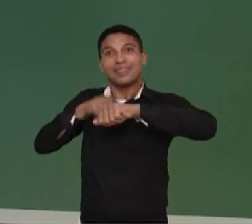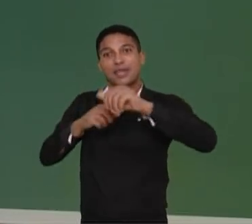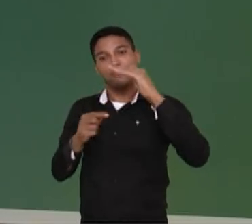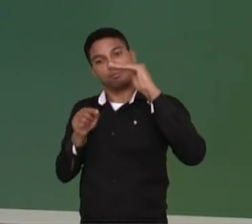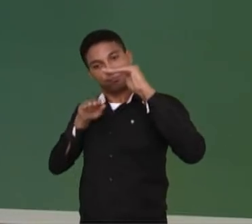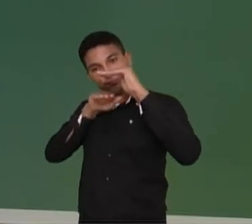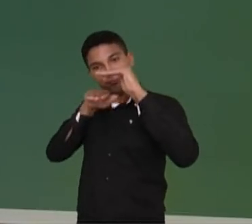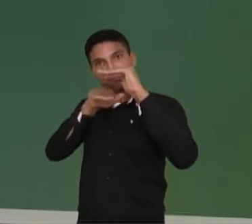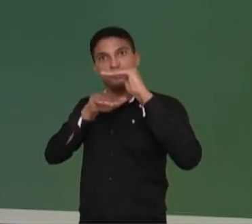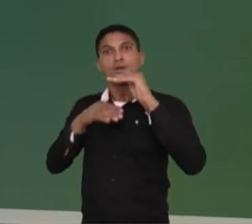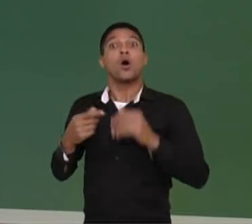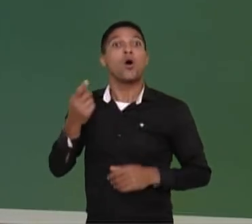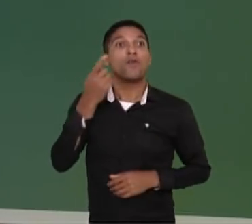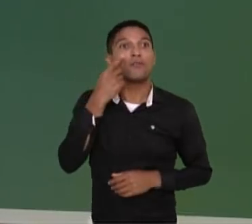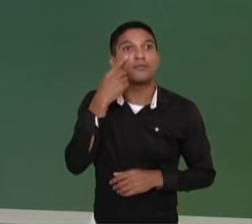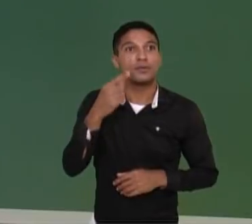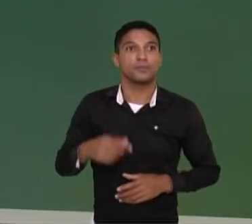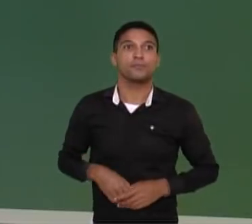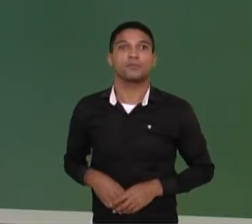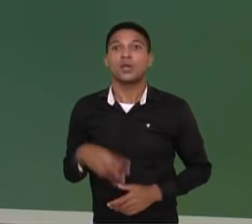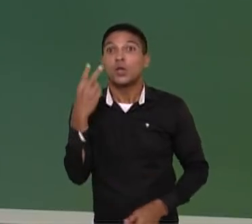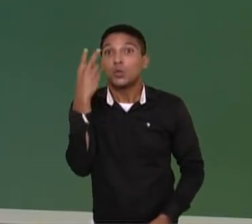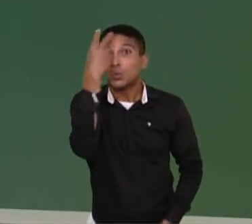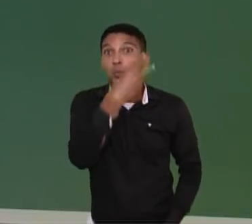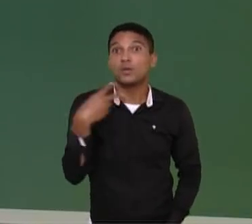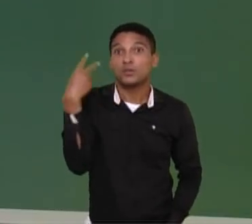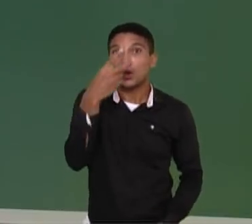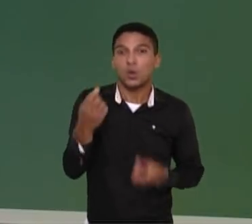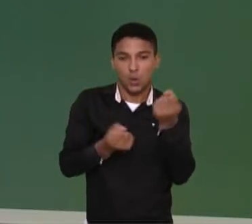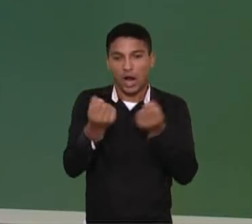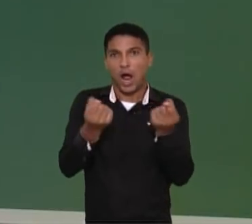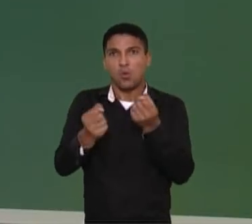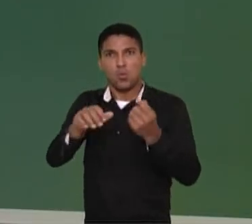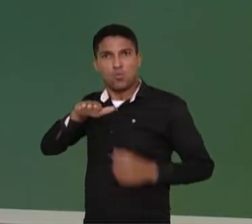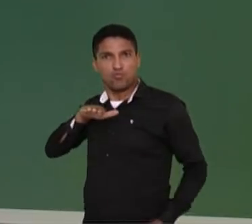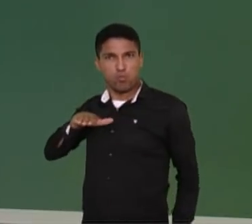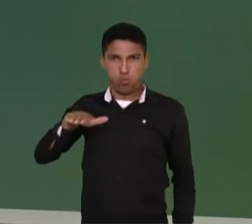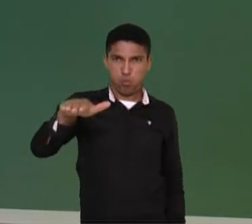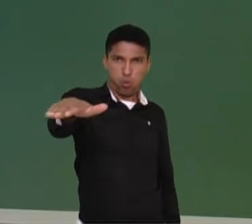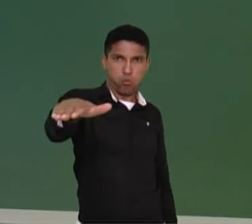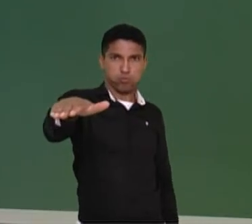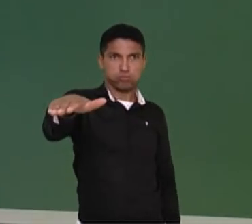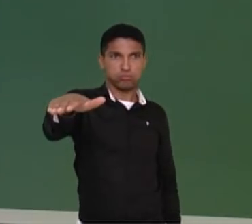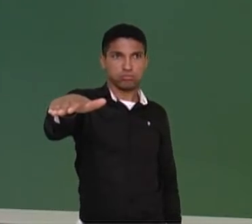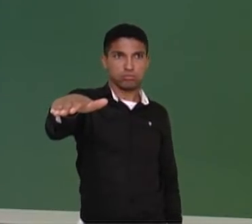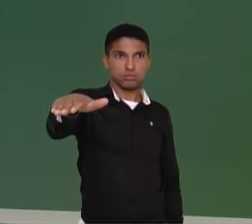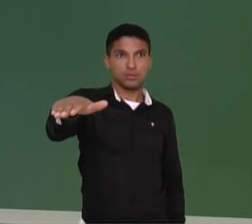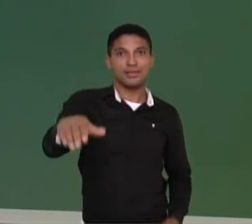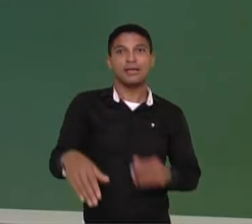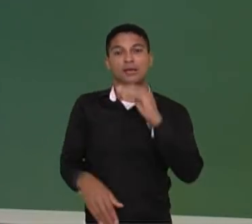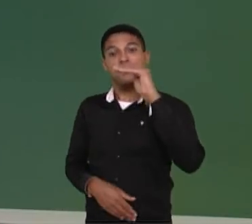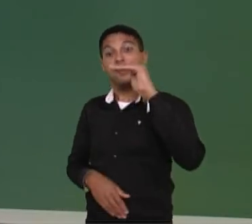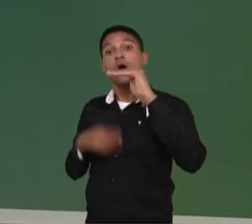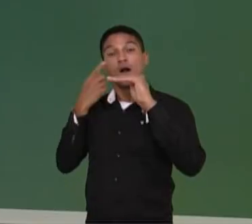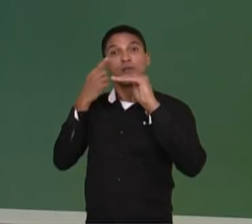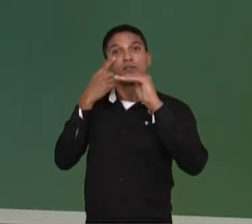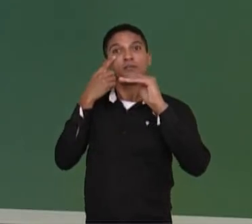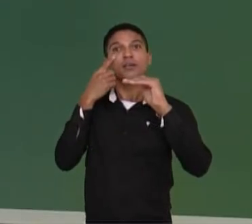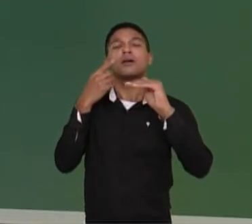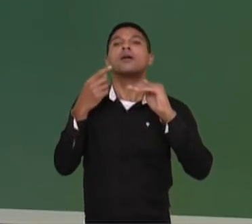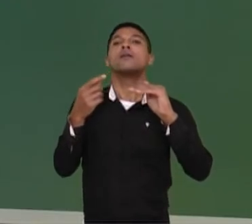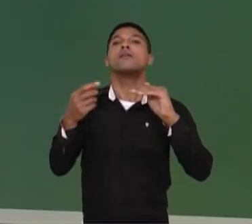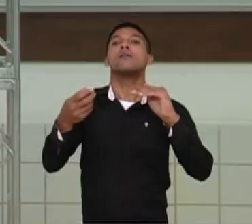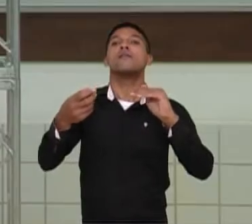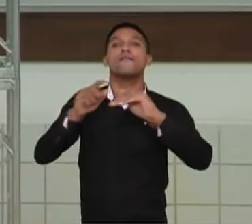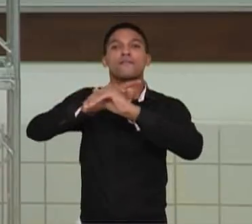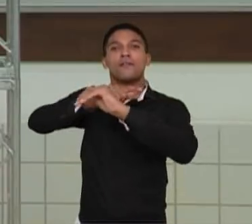km em 2 horas. Determine a velocidade média desse automóvel. distância dividida por tempo. Então